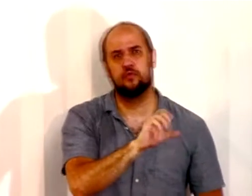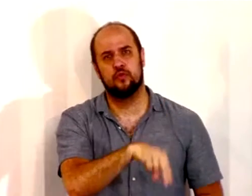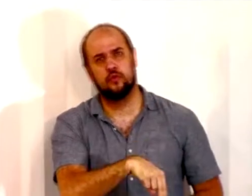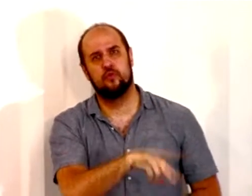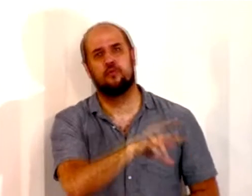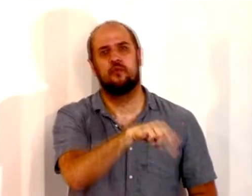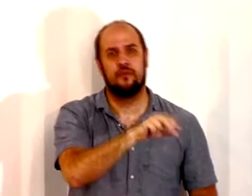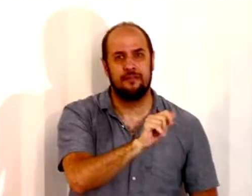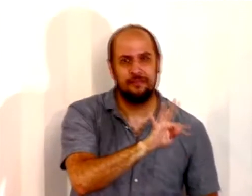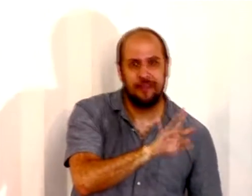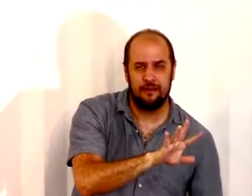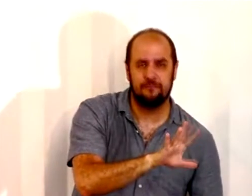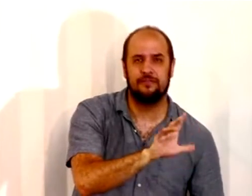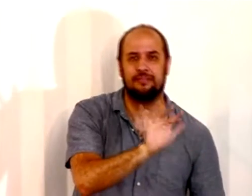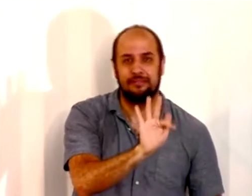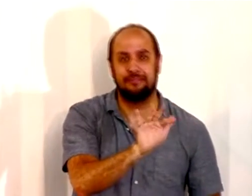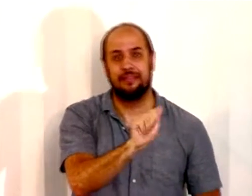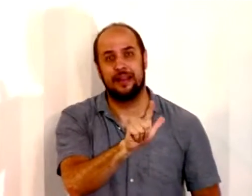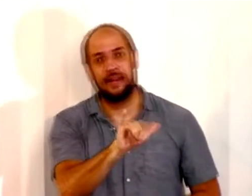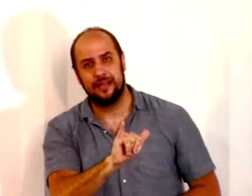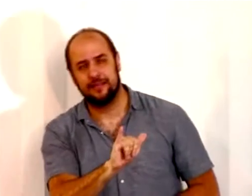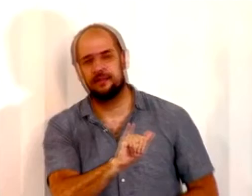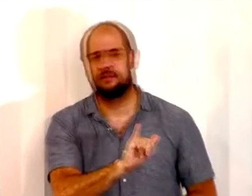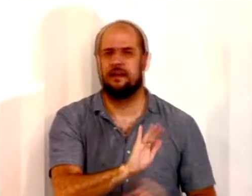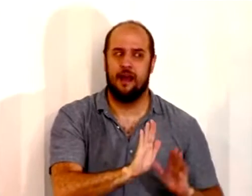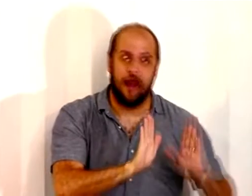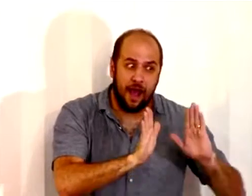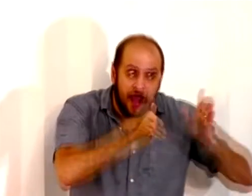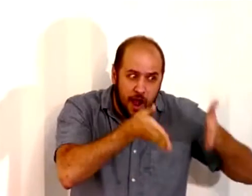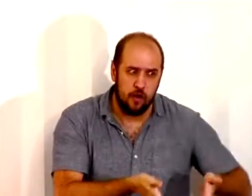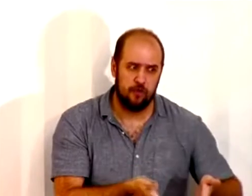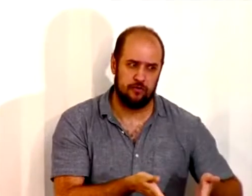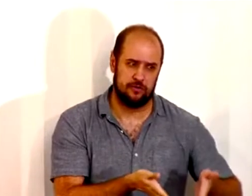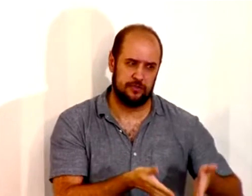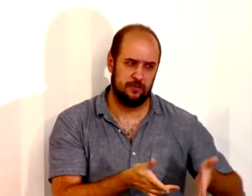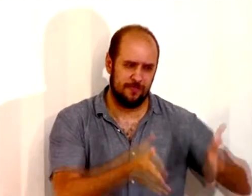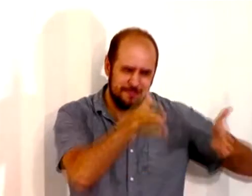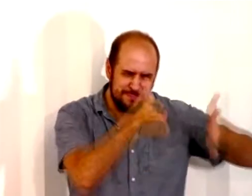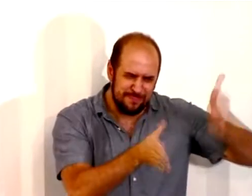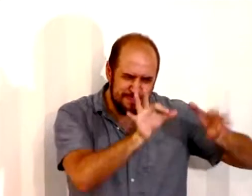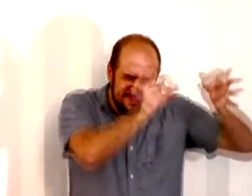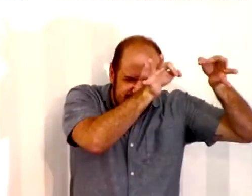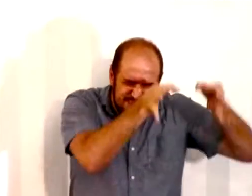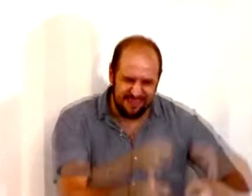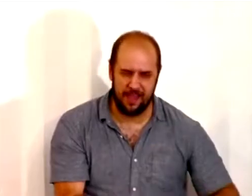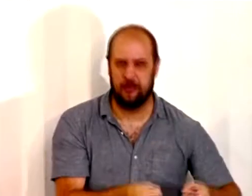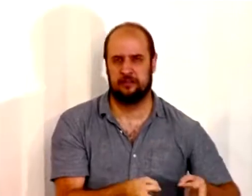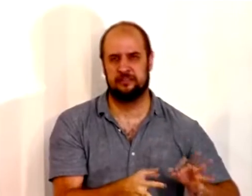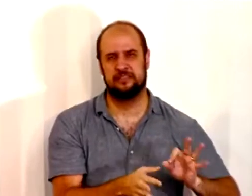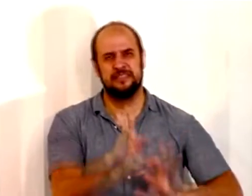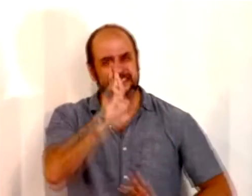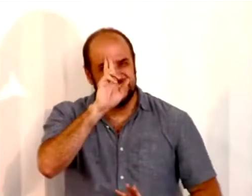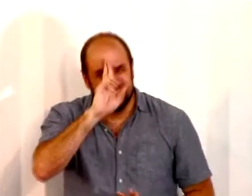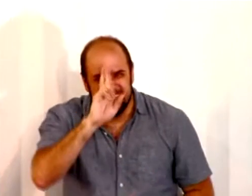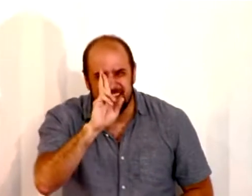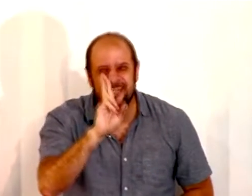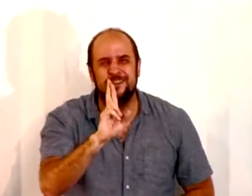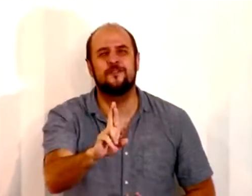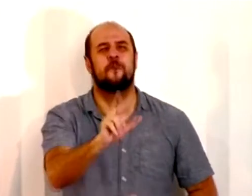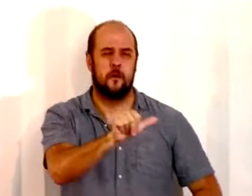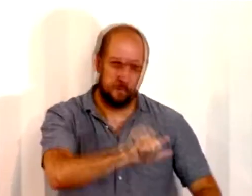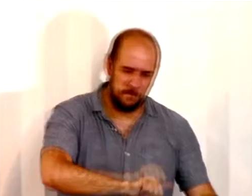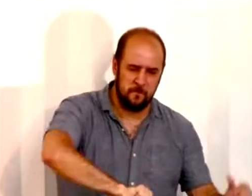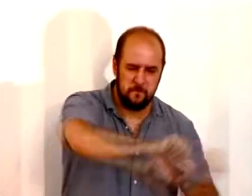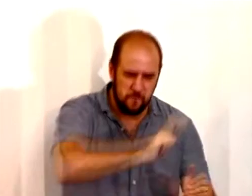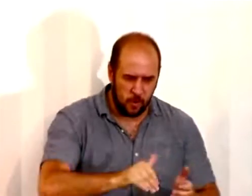desprezada. Mas agora, meus irmãos, nos últimos dias, na plenitude dos tempos, o Senhor vai tornar glorioso